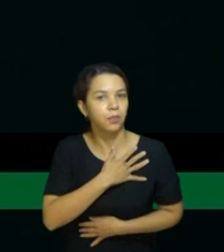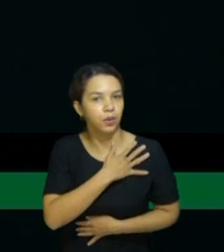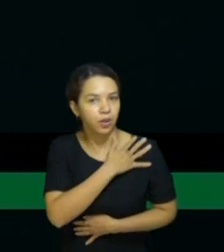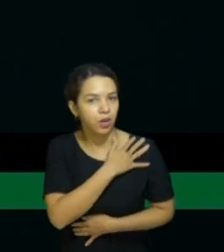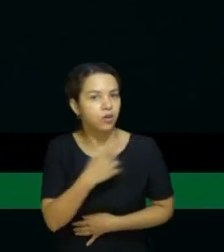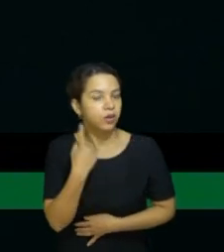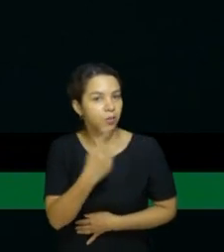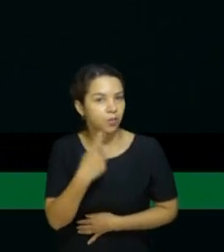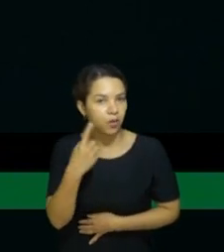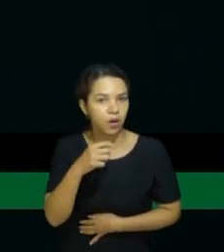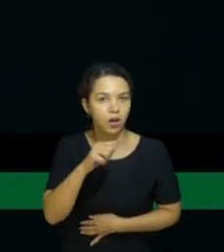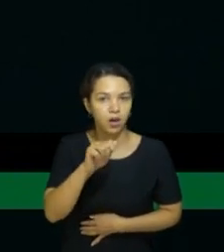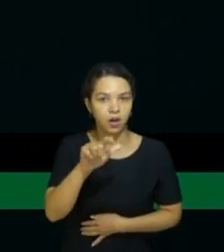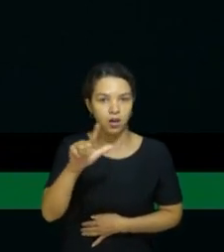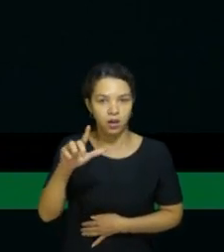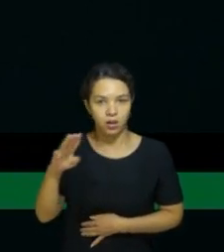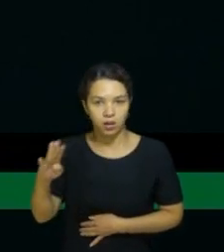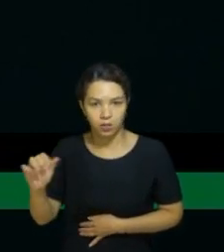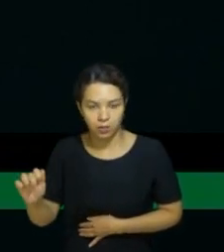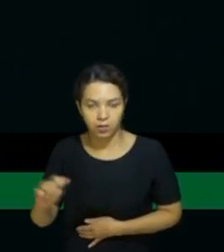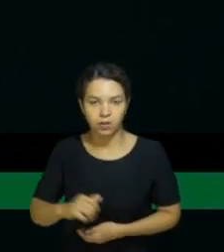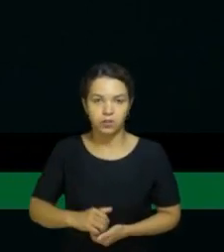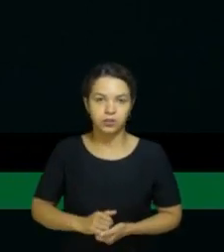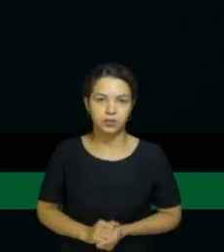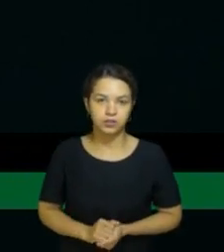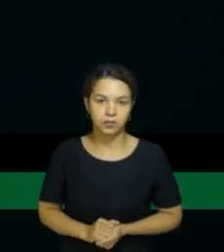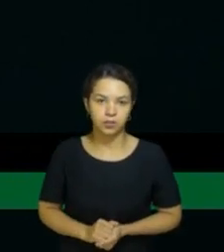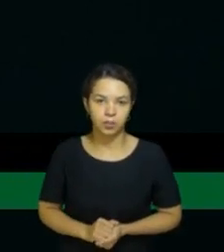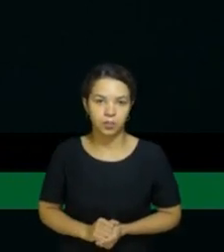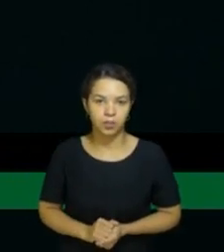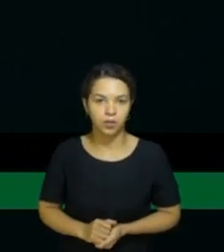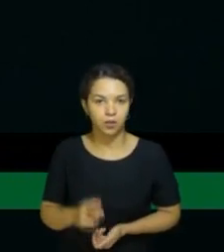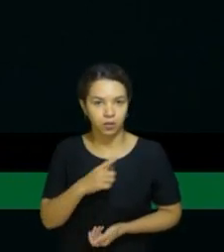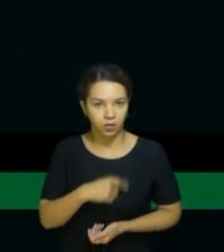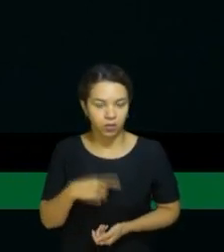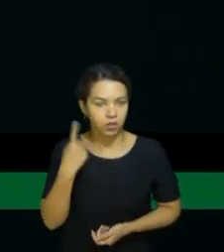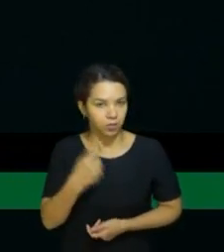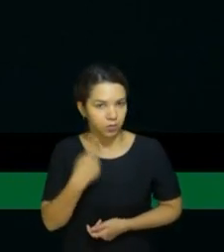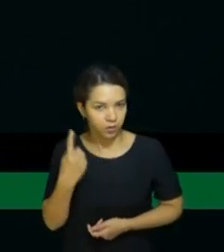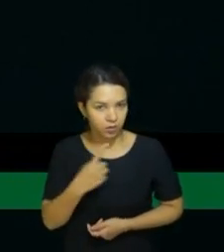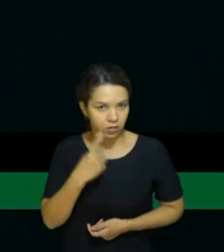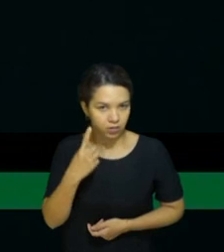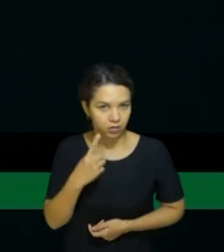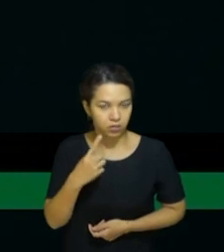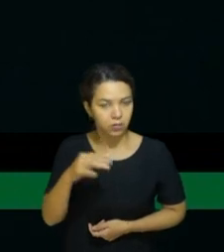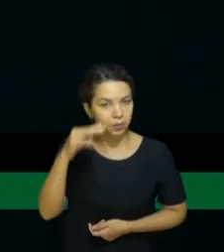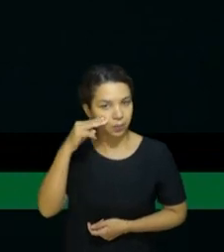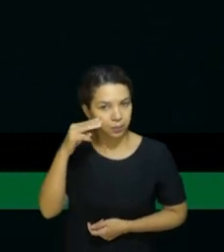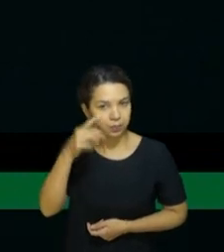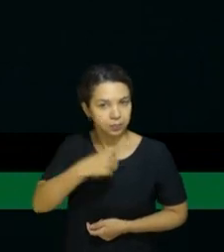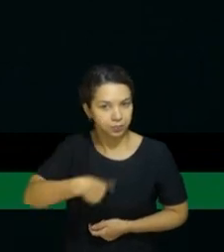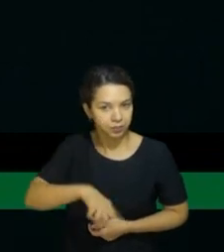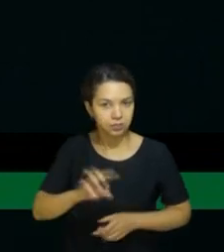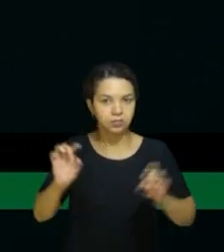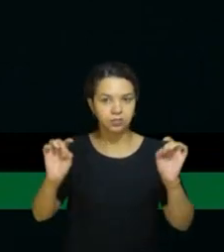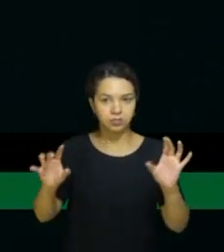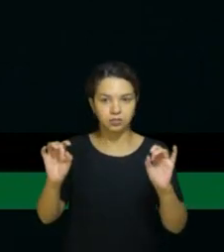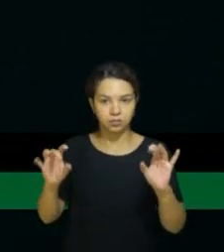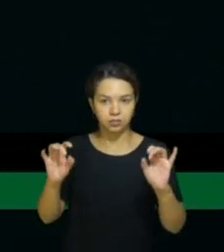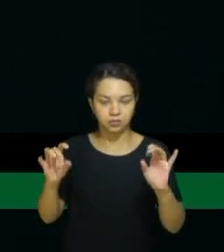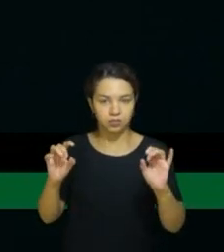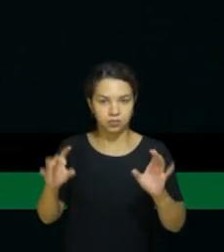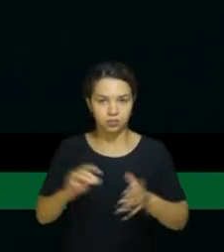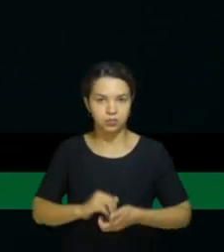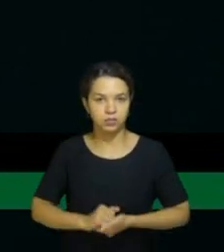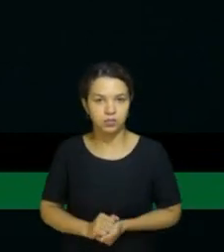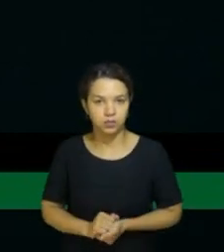deputado Alba os Deputado Alba fom Deputado Marco da Rosa tivemos a oportunidade de